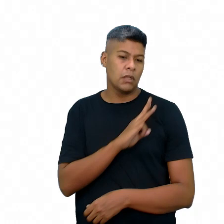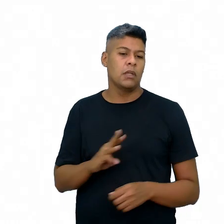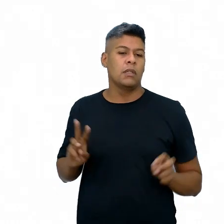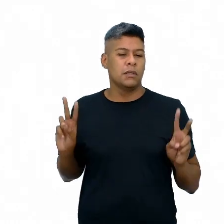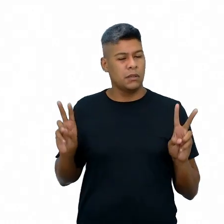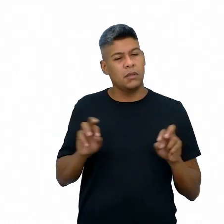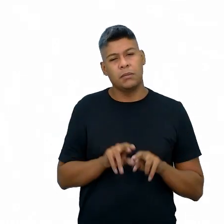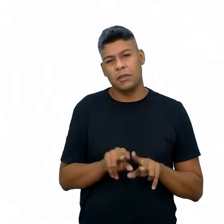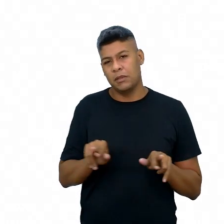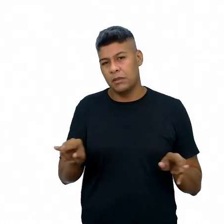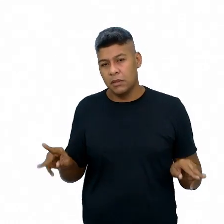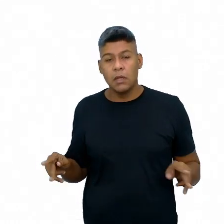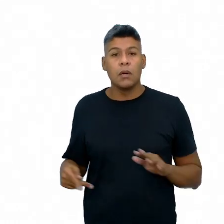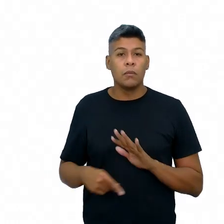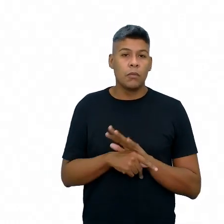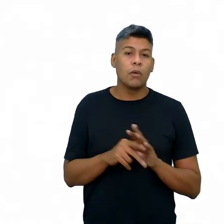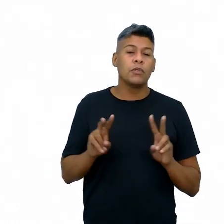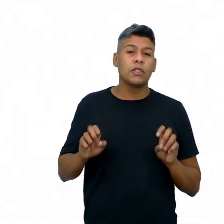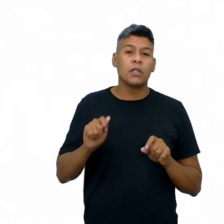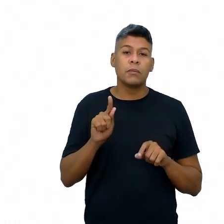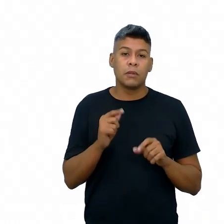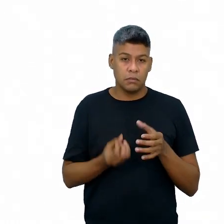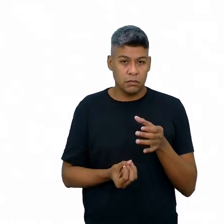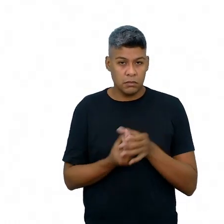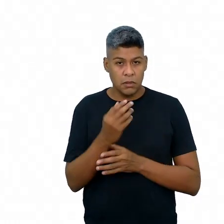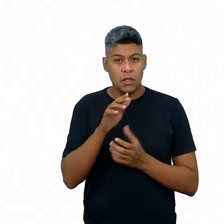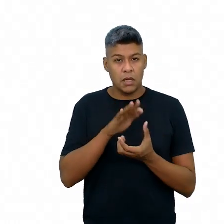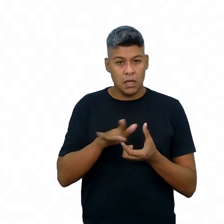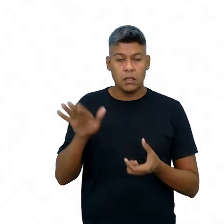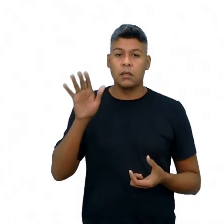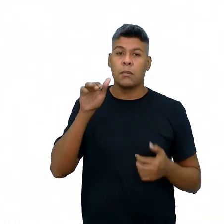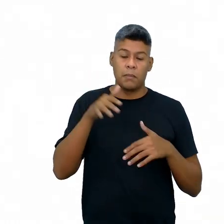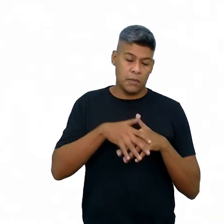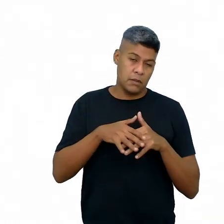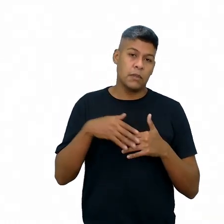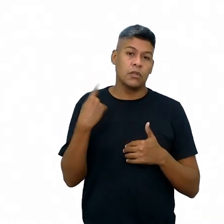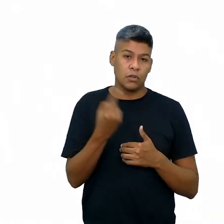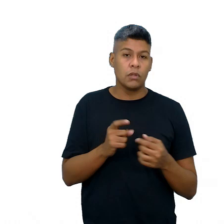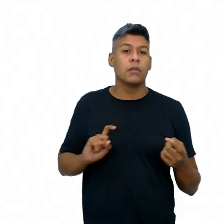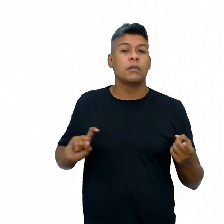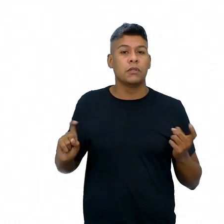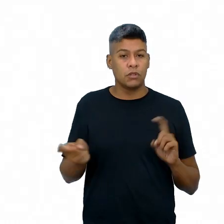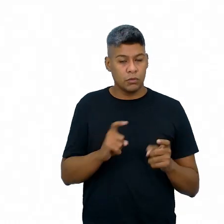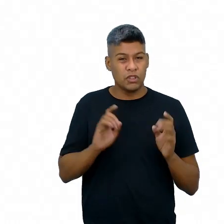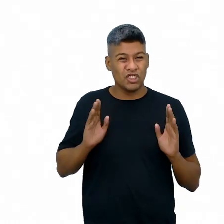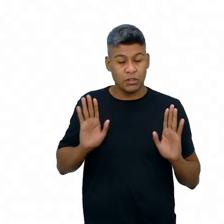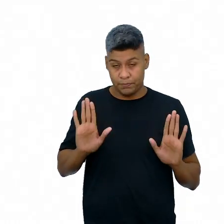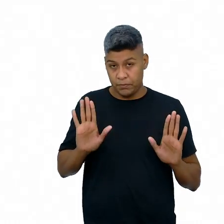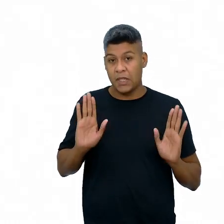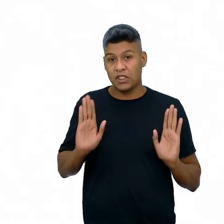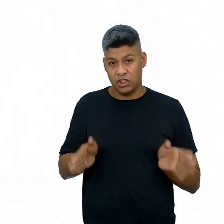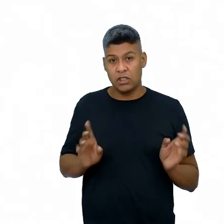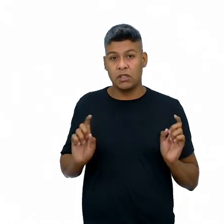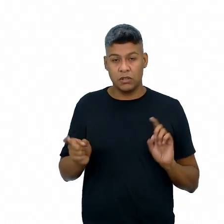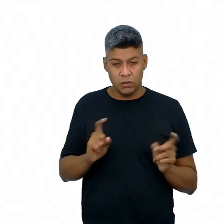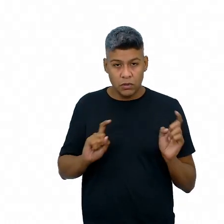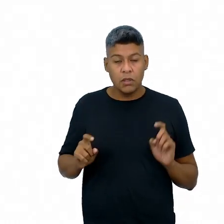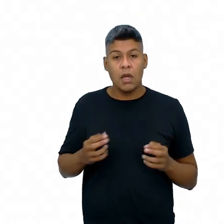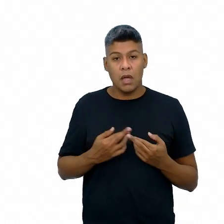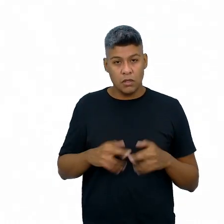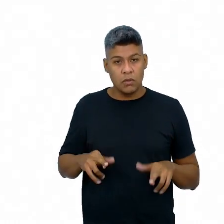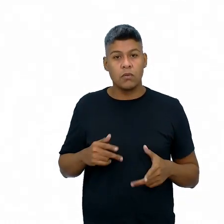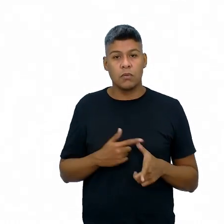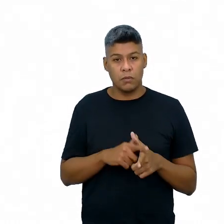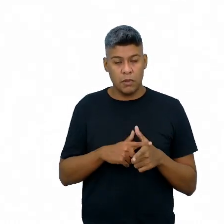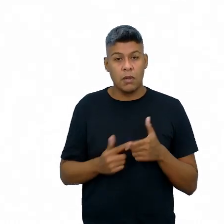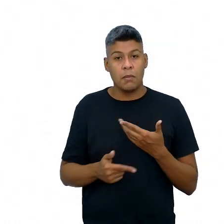temas, né? Partindo do tema gerador letramento matemático, nós já discutimos o papel da resolução do problema,